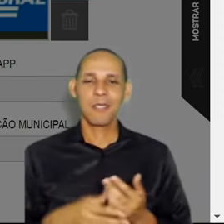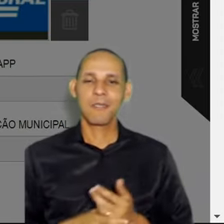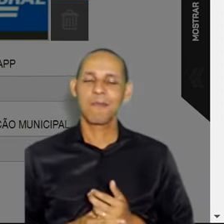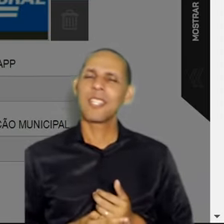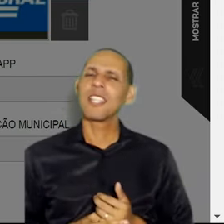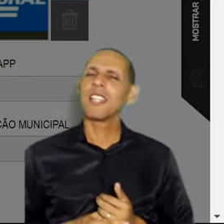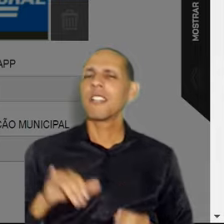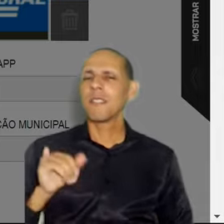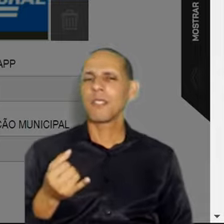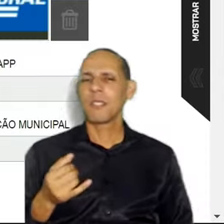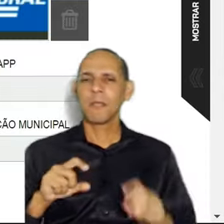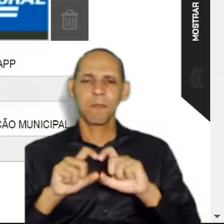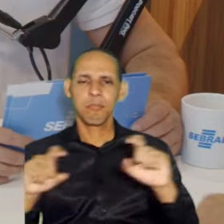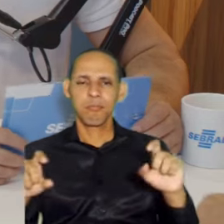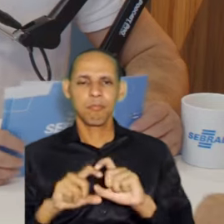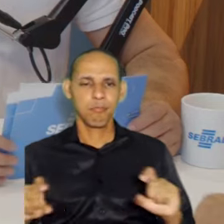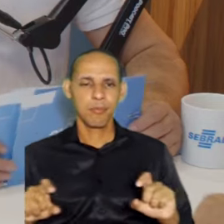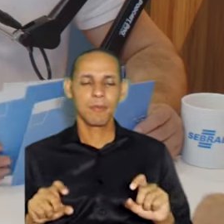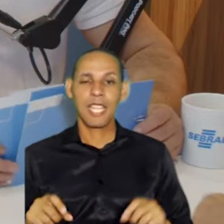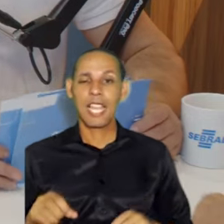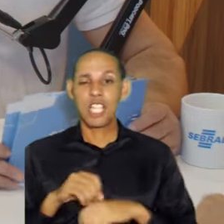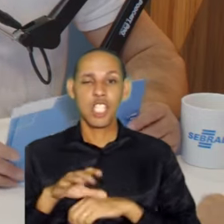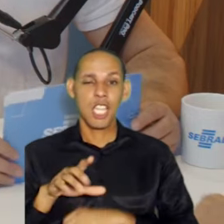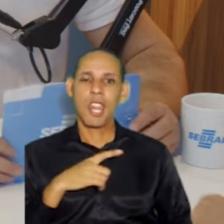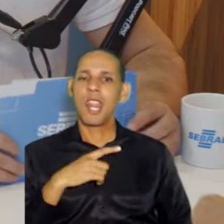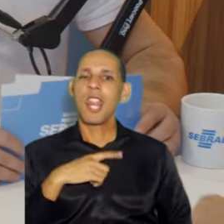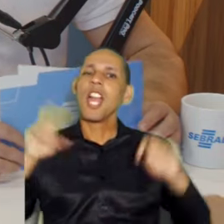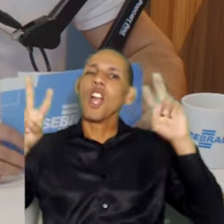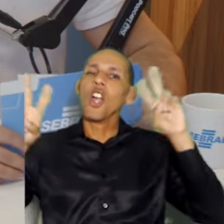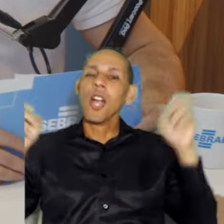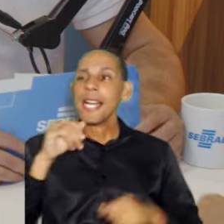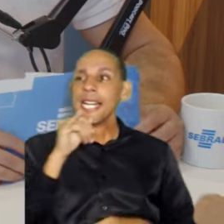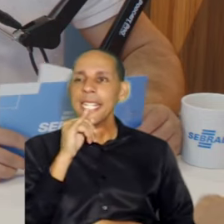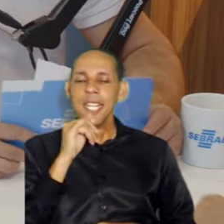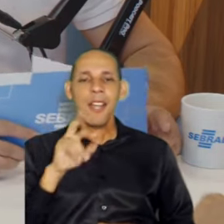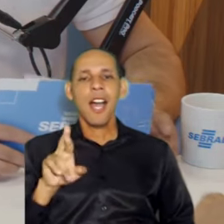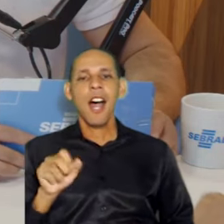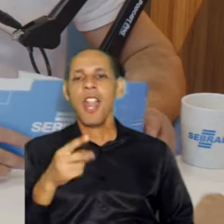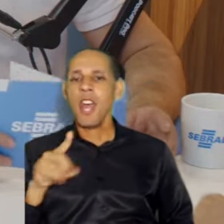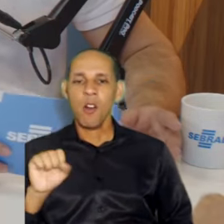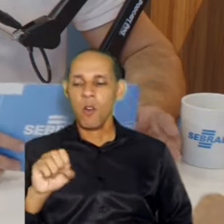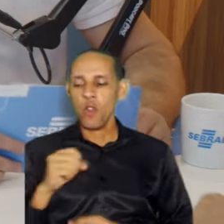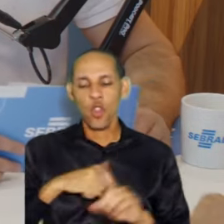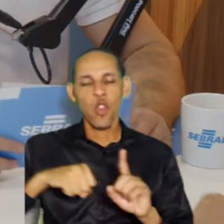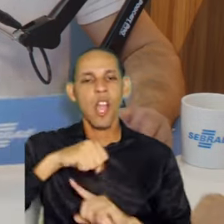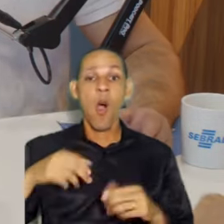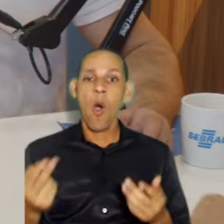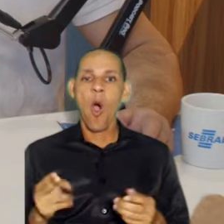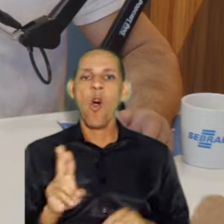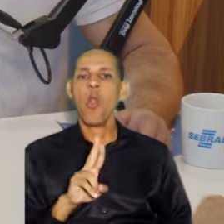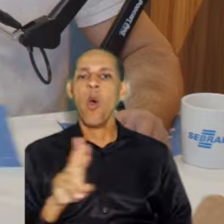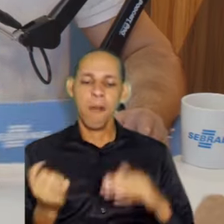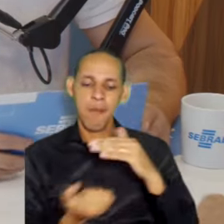aproveitando esses campos eh algumas dicas aqui sobre por exemplo a razão social o o nome da empresa ele for muito